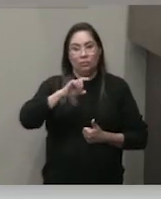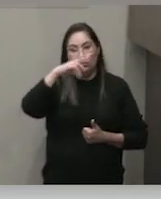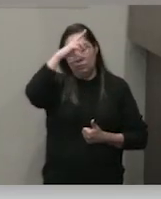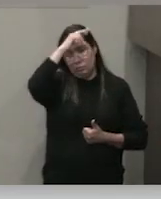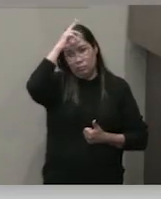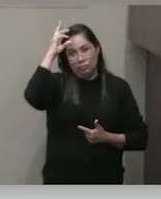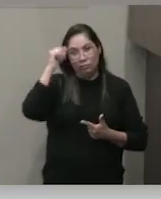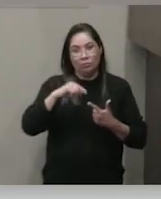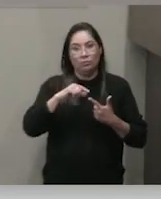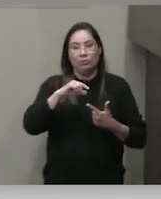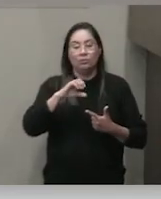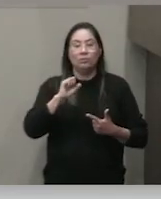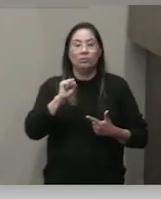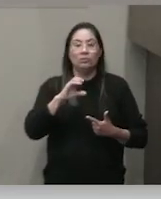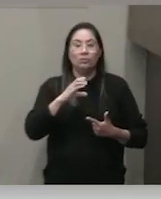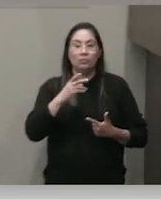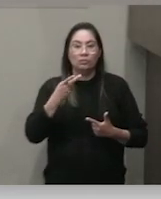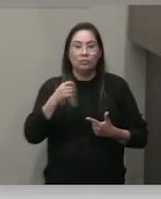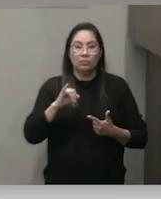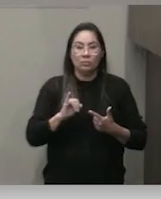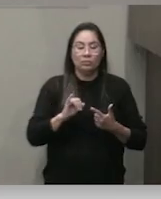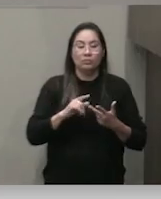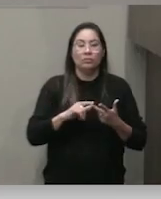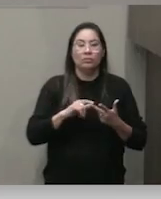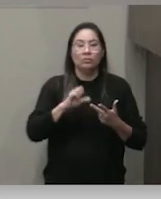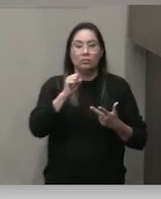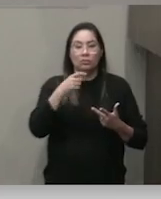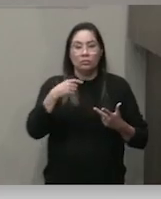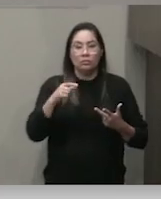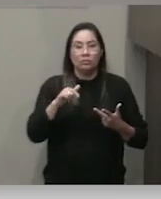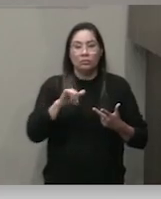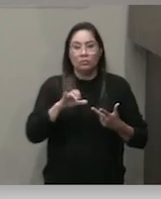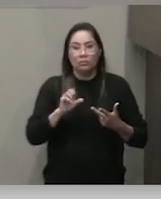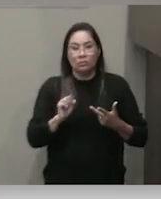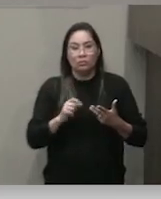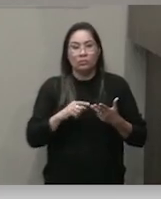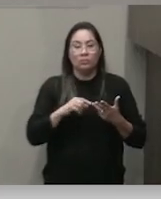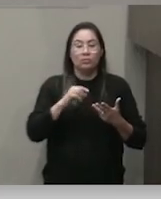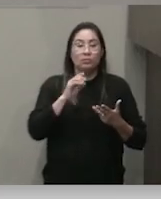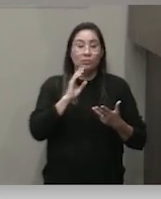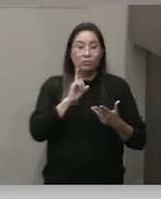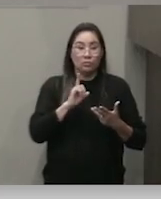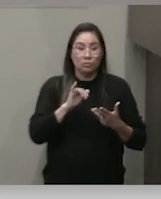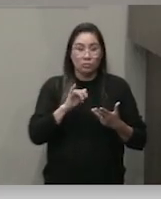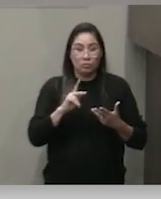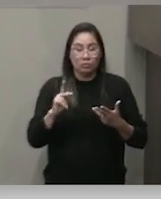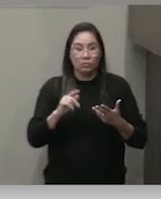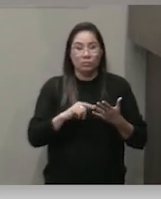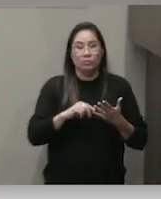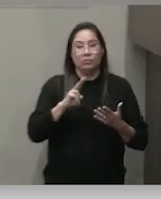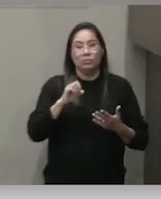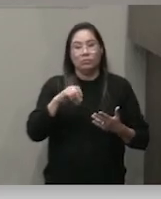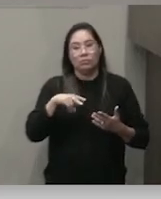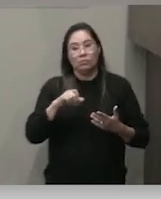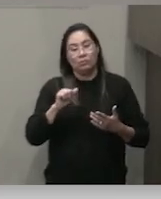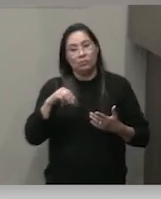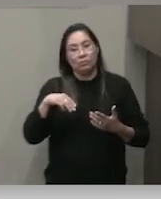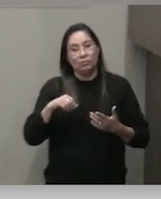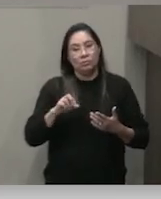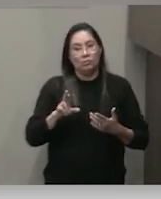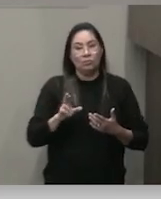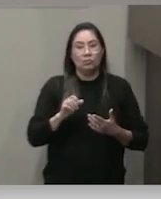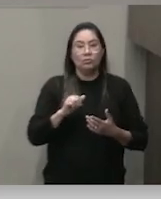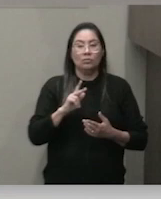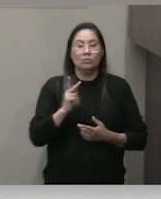o Coab-Sec, o professor Helena Salton, São Luís Gonzaga, o Fredolino Chimango, Daniel Dipp, Vomar Salton, Zeferino, o